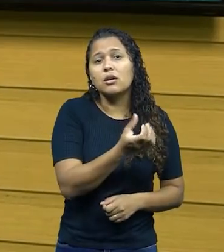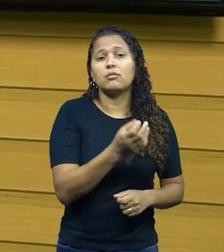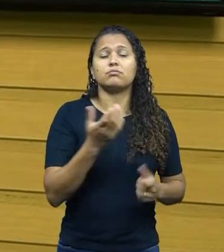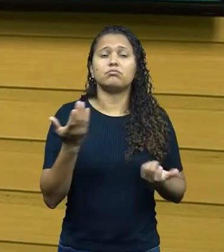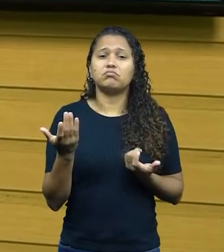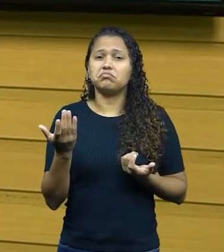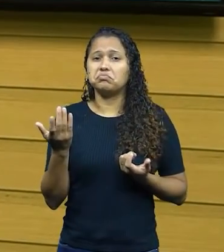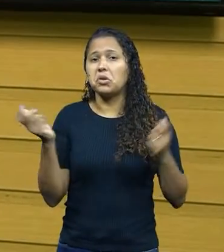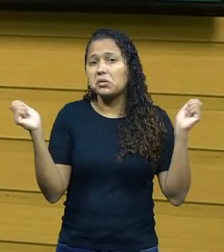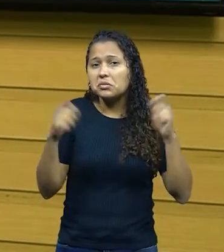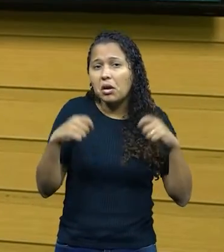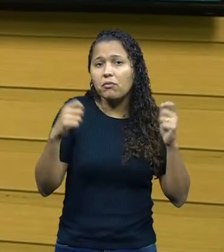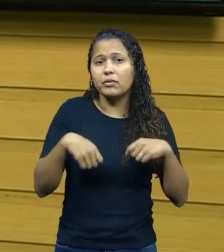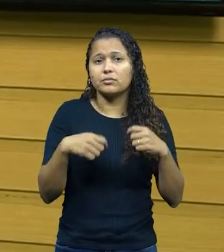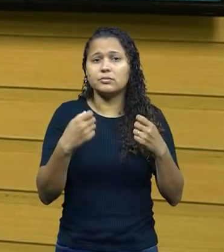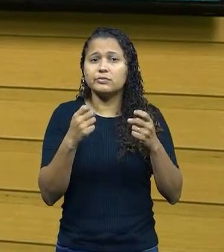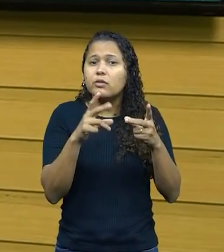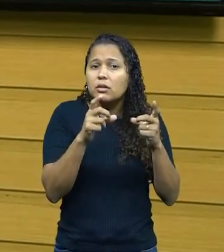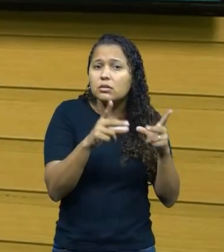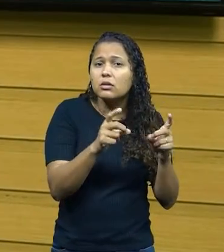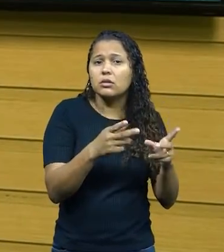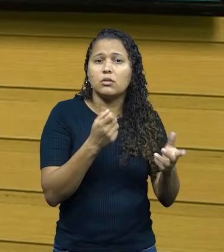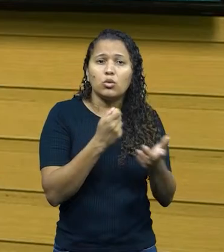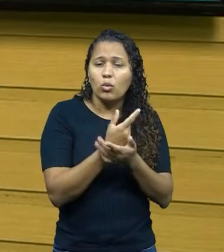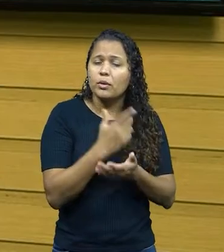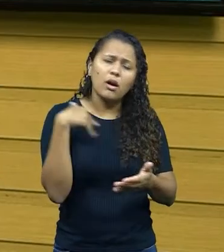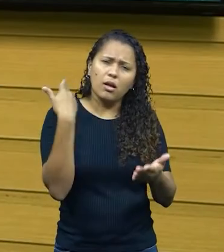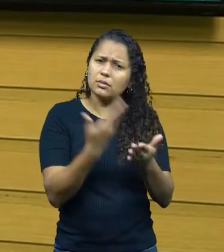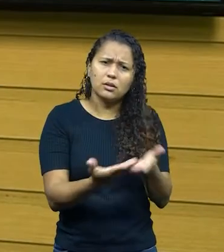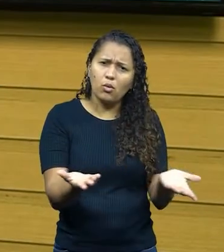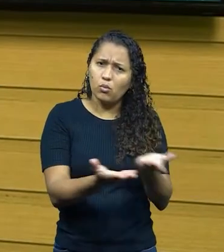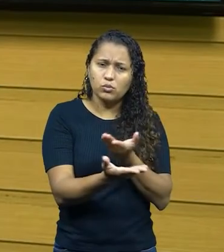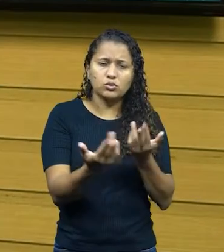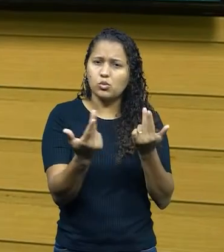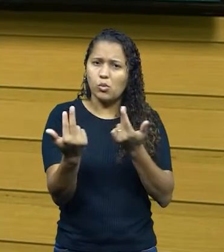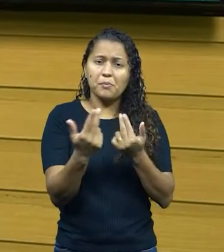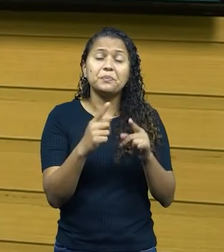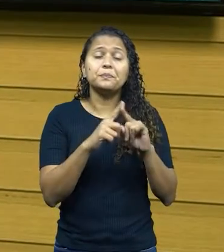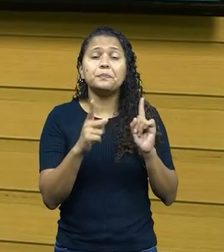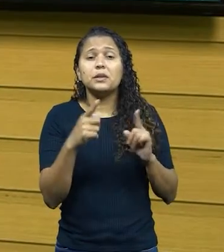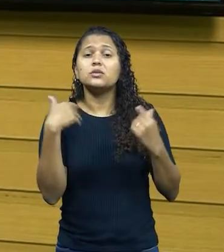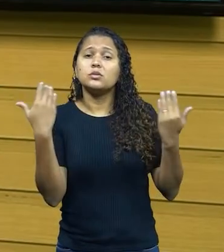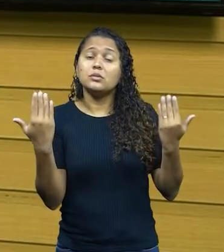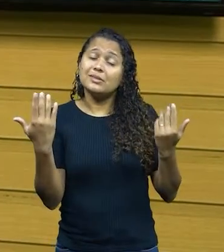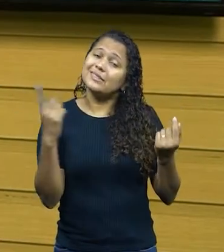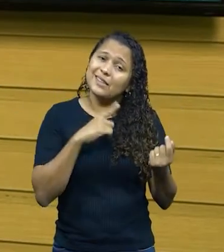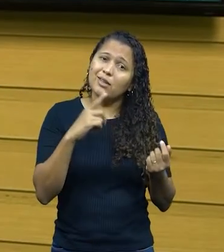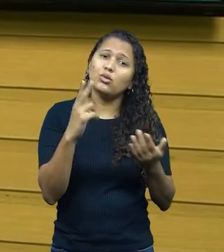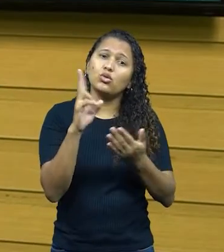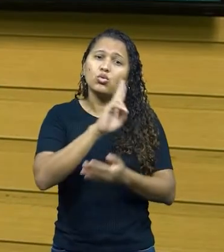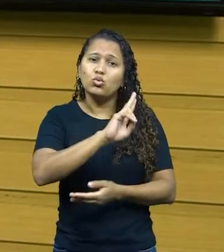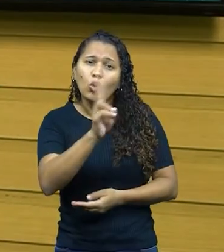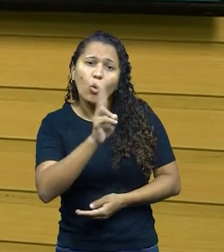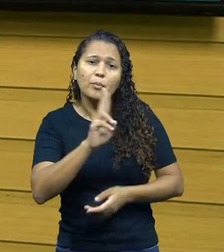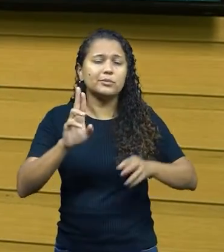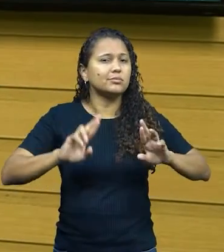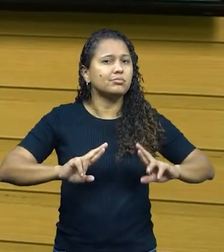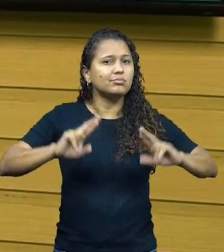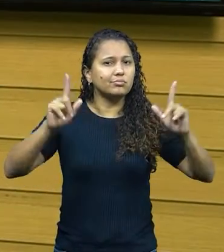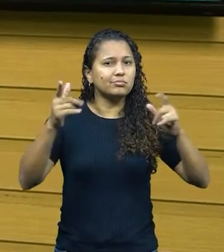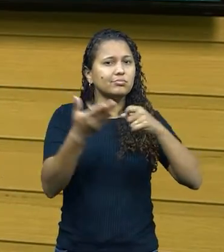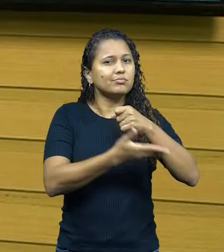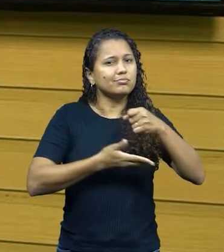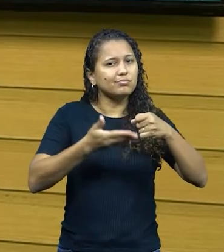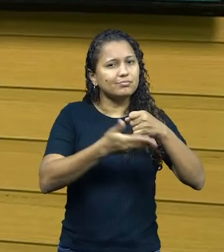pessoas podiam transportar mercadorias, que acontece até hoje. E por isso ele traz muitas nomenclaturas da